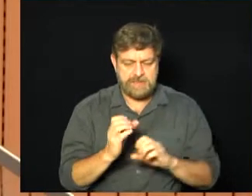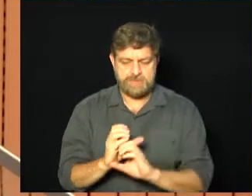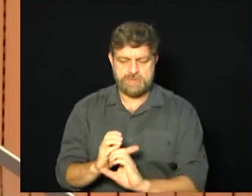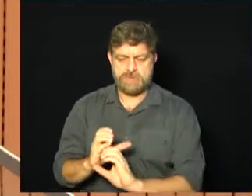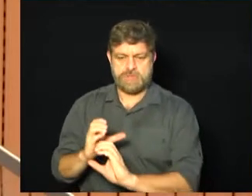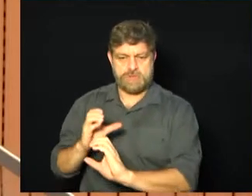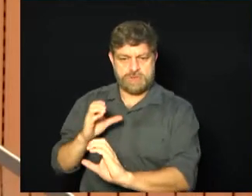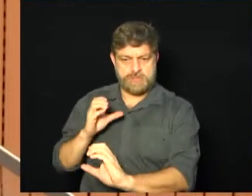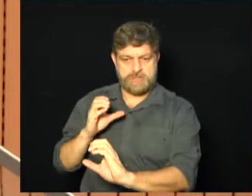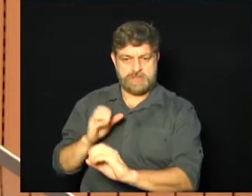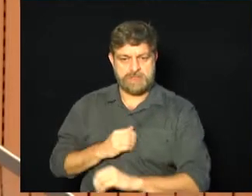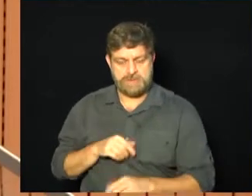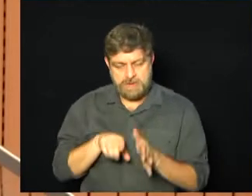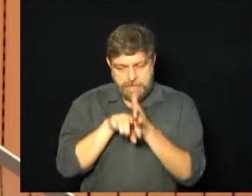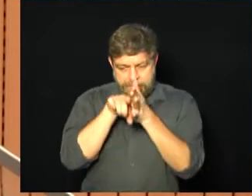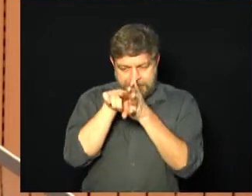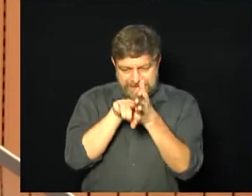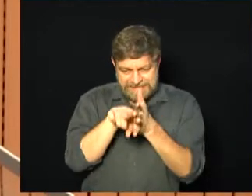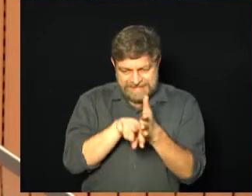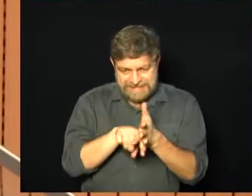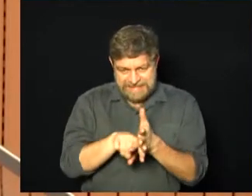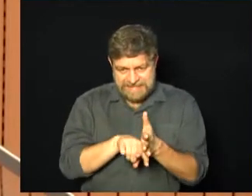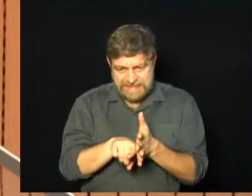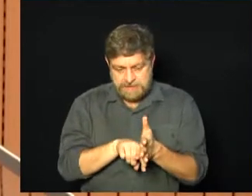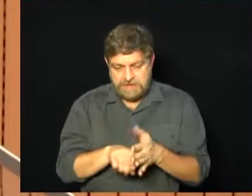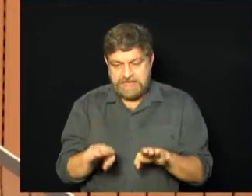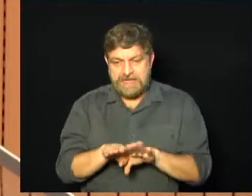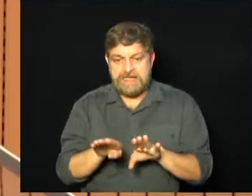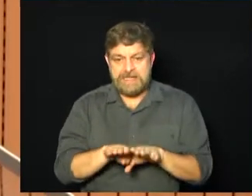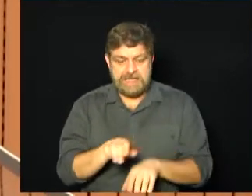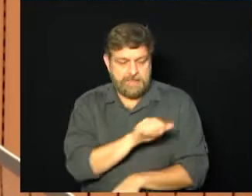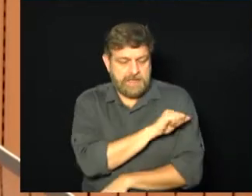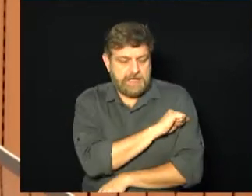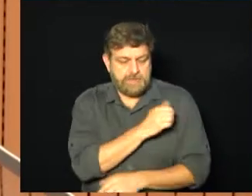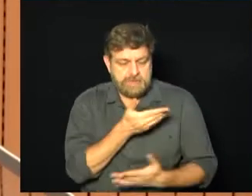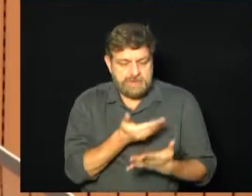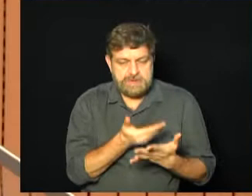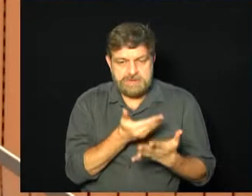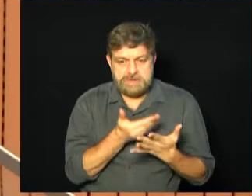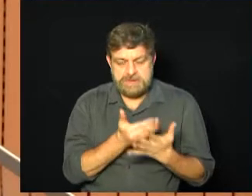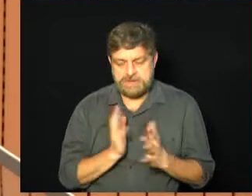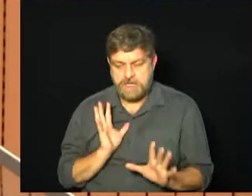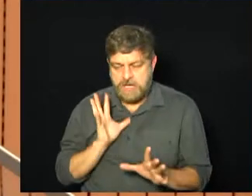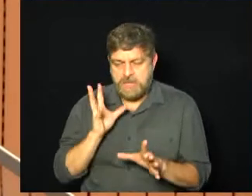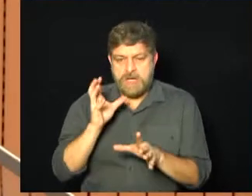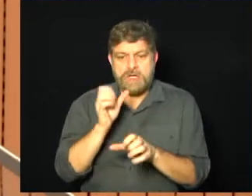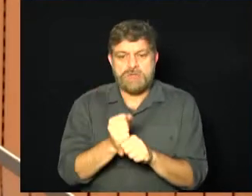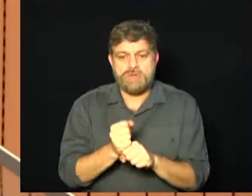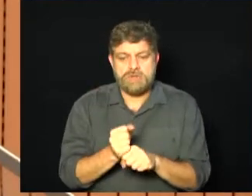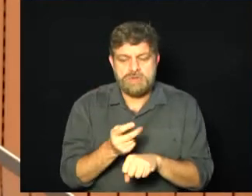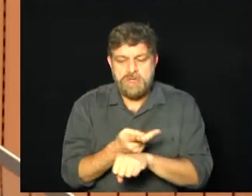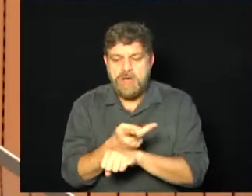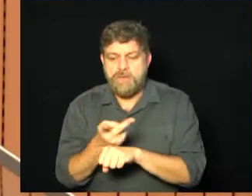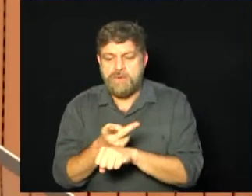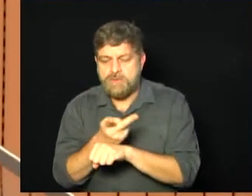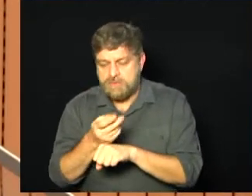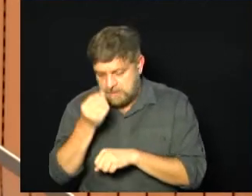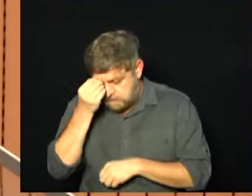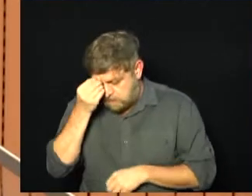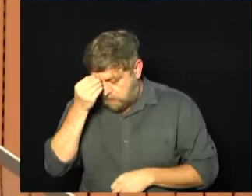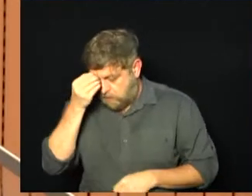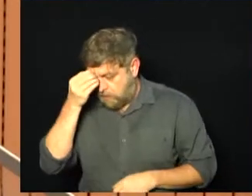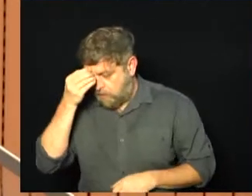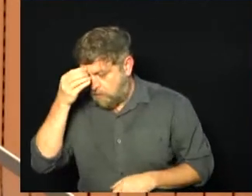engenheiros, pesquisadores e estudantes, todos ávidos de conhecimento e de